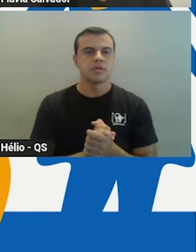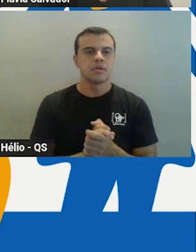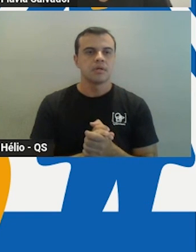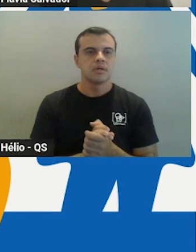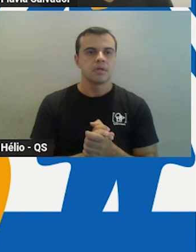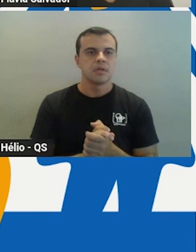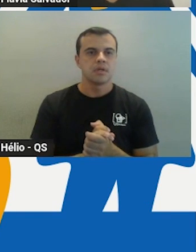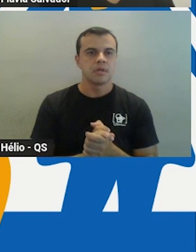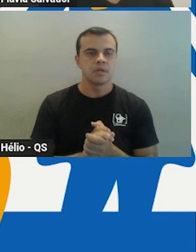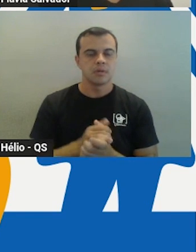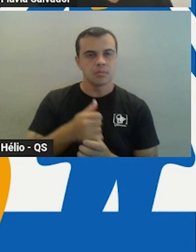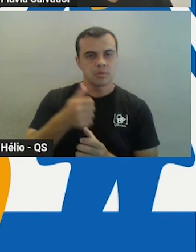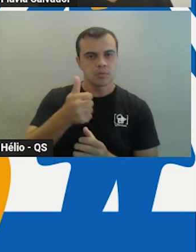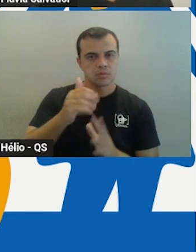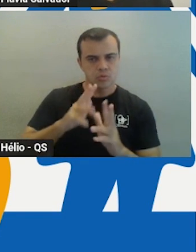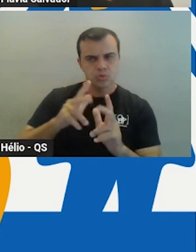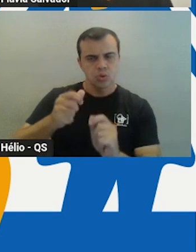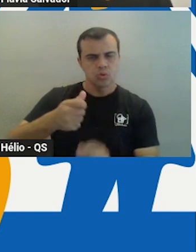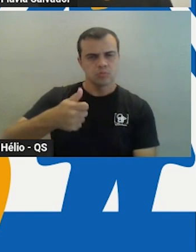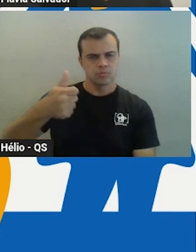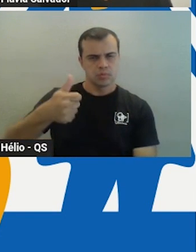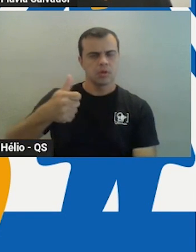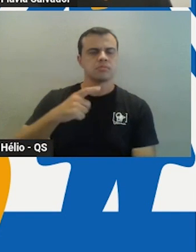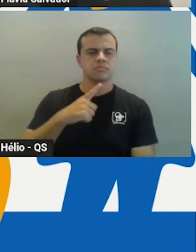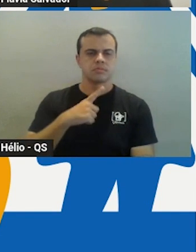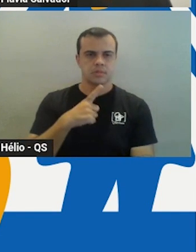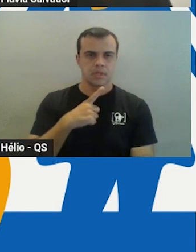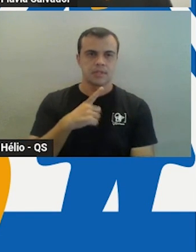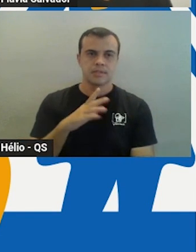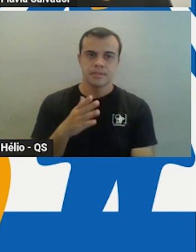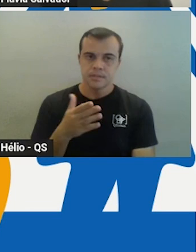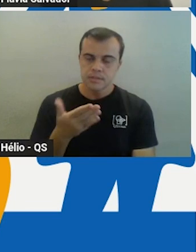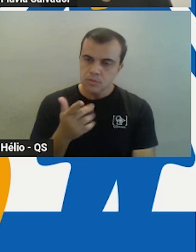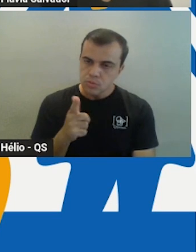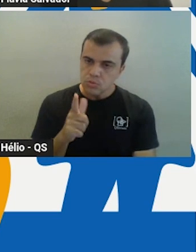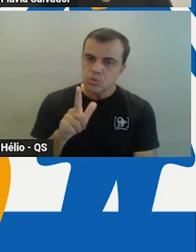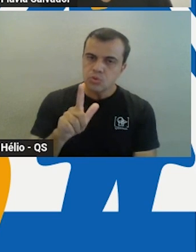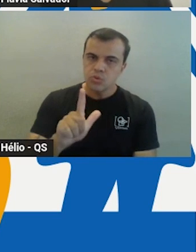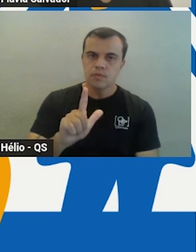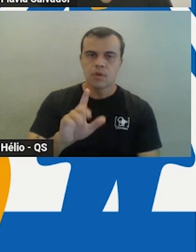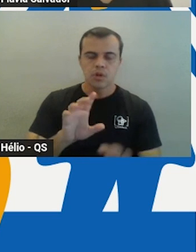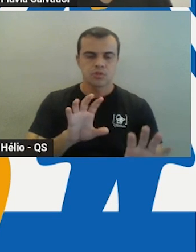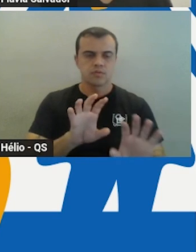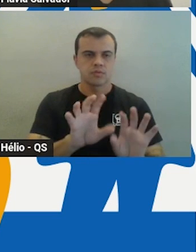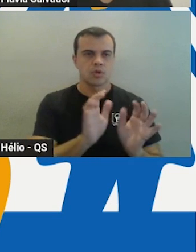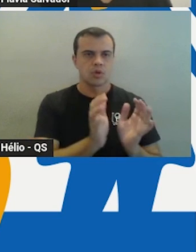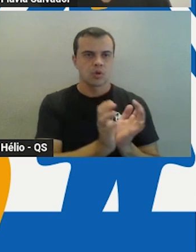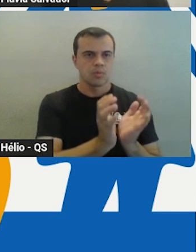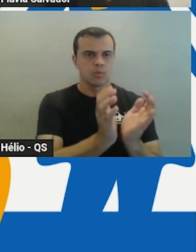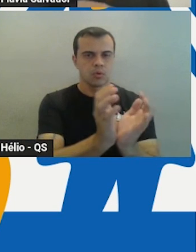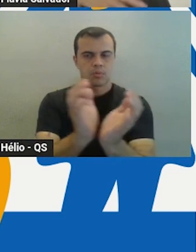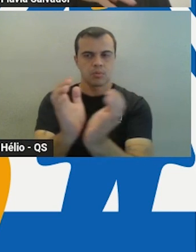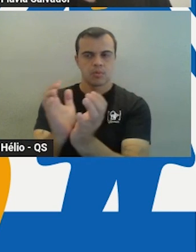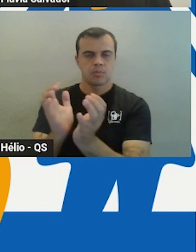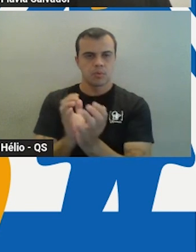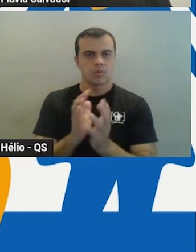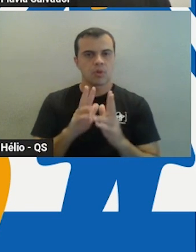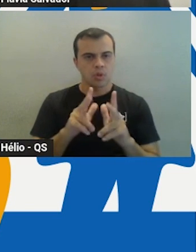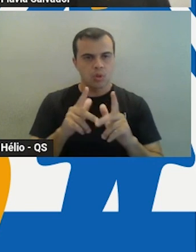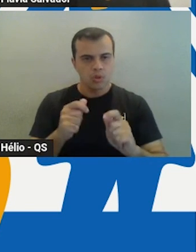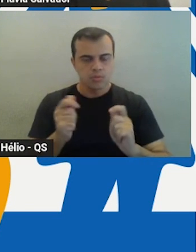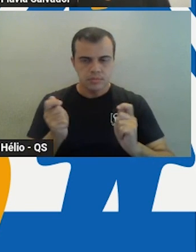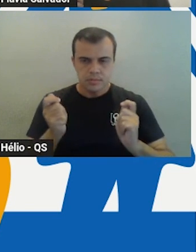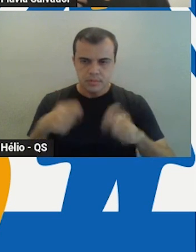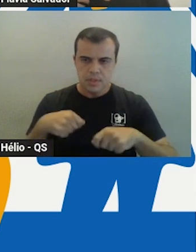de dar protagonismo para todo mundo, né? Então, mais uma vez, dividir em grupos menores, porque aí todo mundo vai